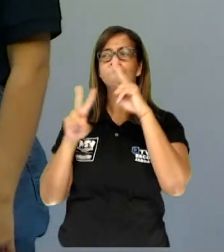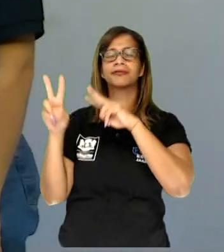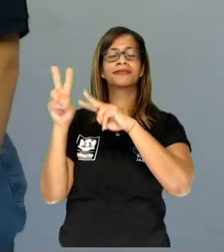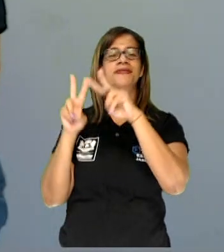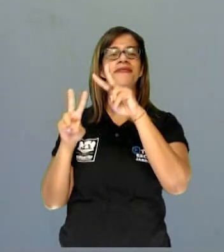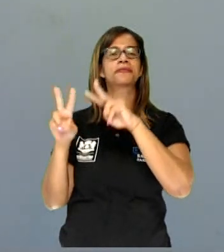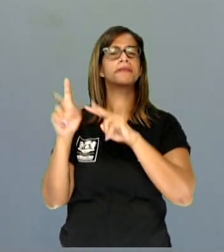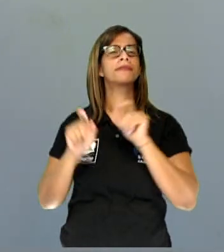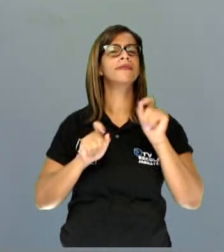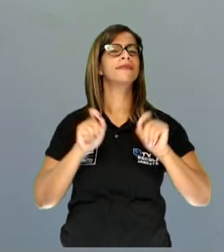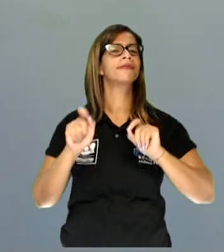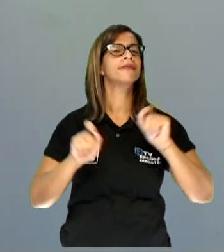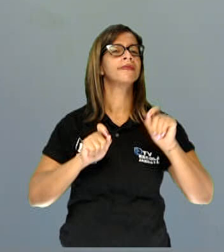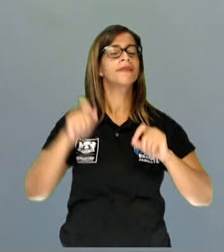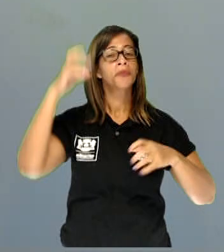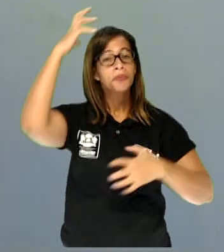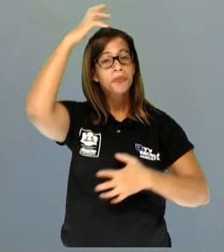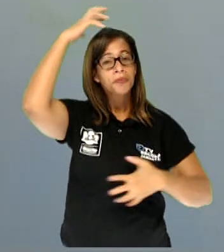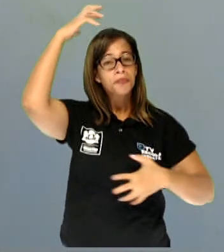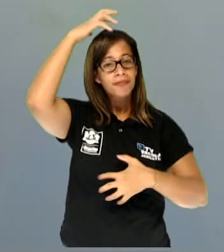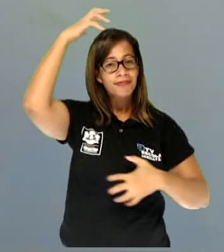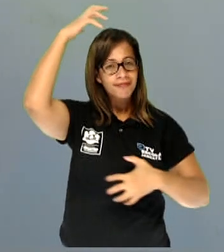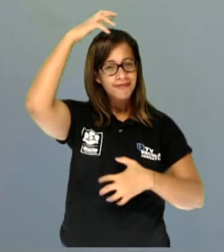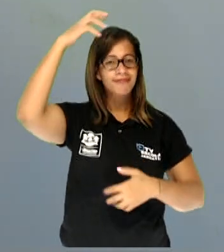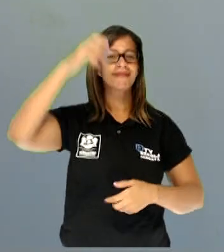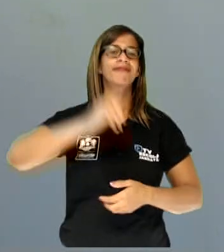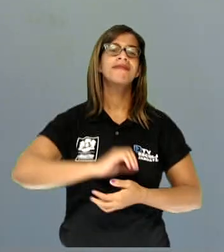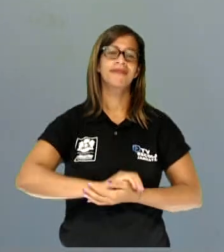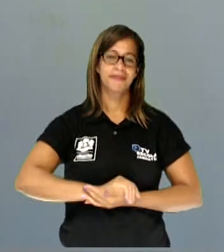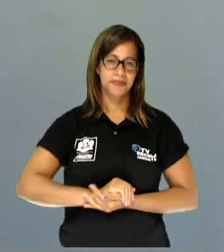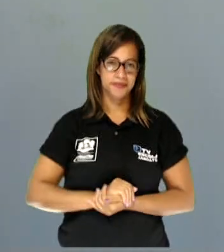apareceu aí, o macaco.